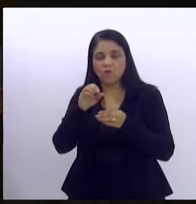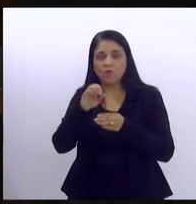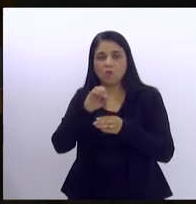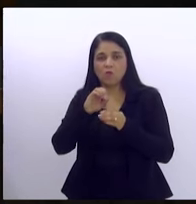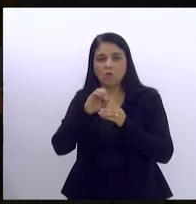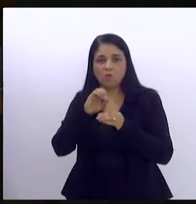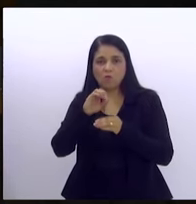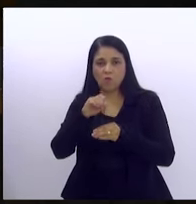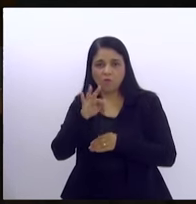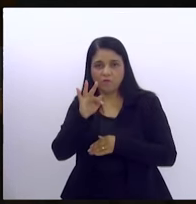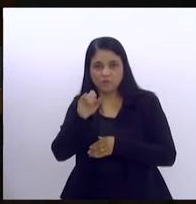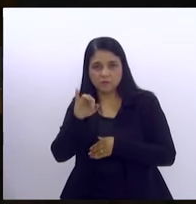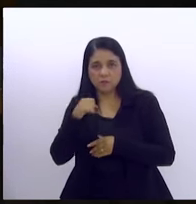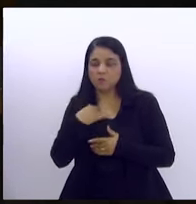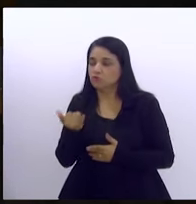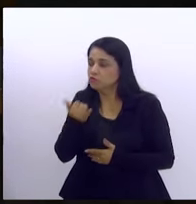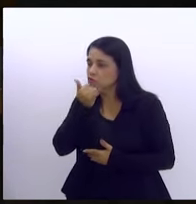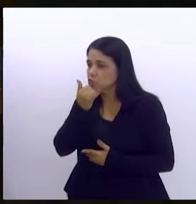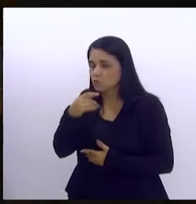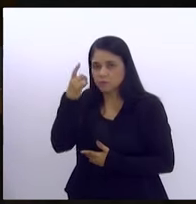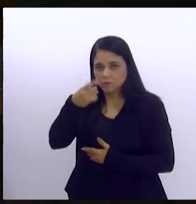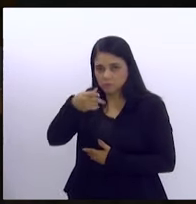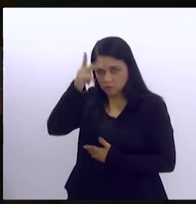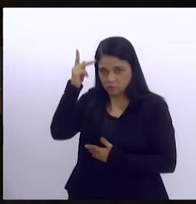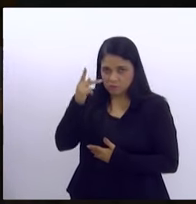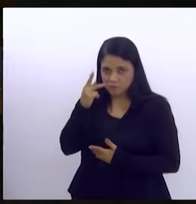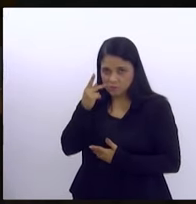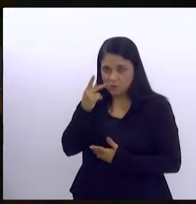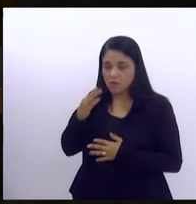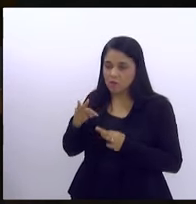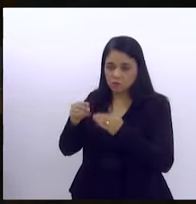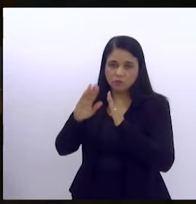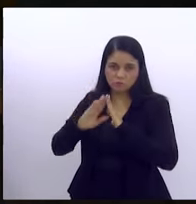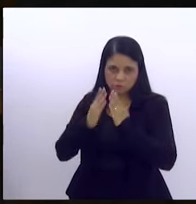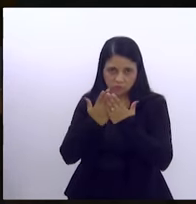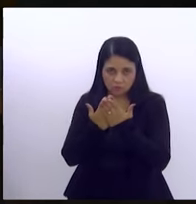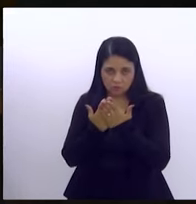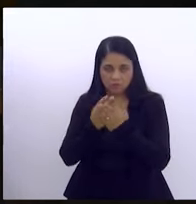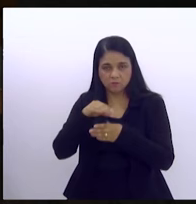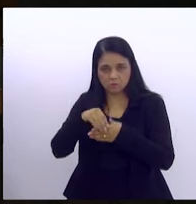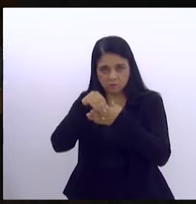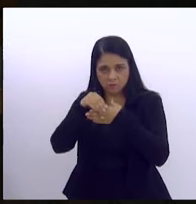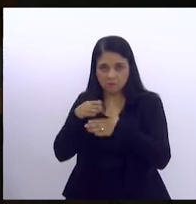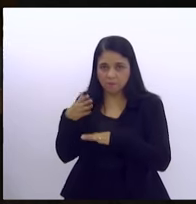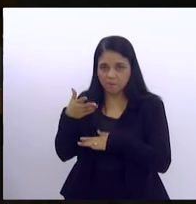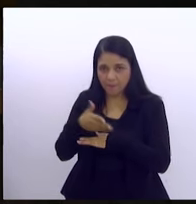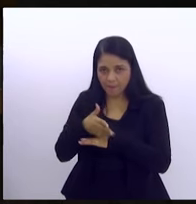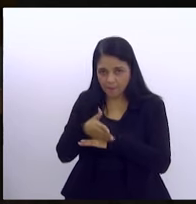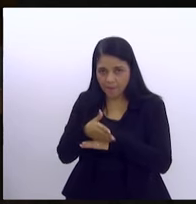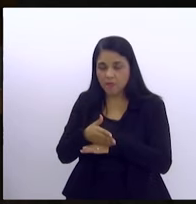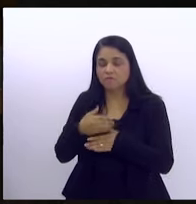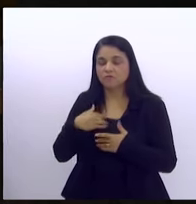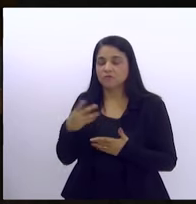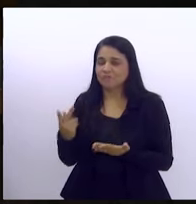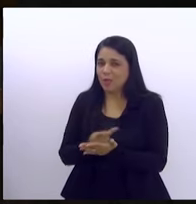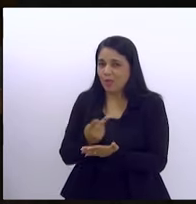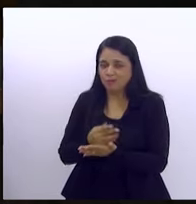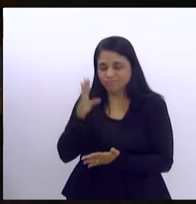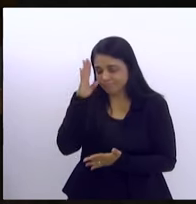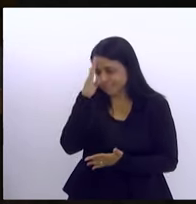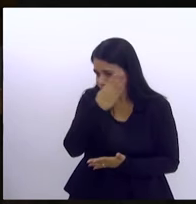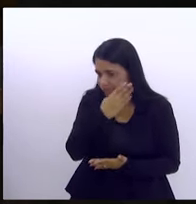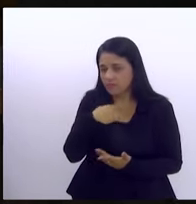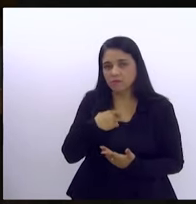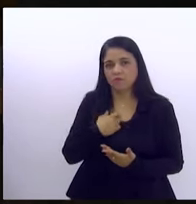minhas desculpas ao deputado Luiz Paulo e a todos que compareceram ao Colégio de Líderes, porque realmente foi um erro de distração aqui e jamais de má